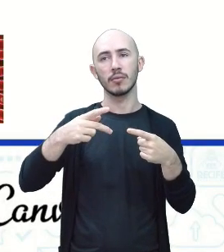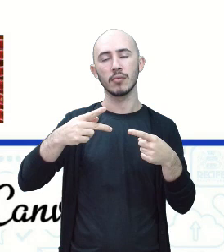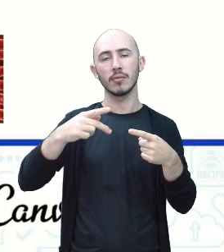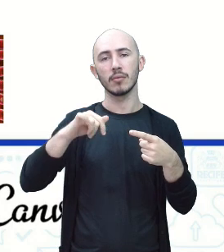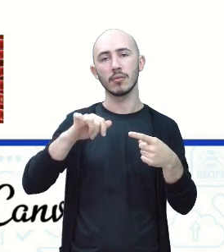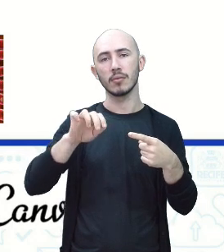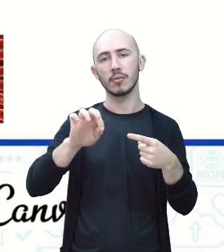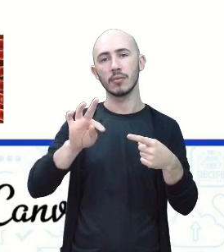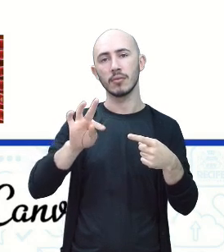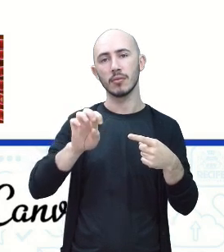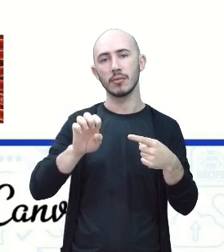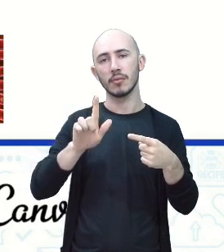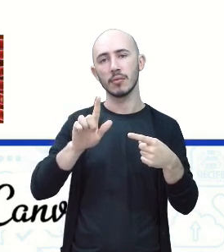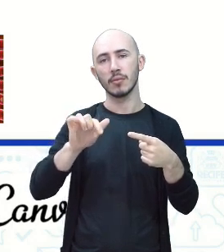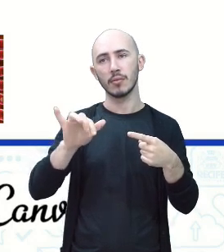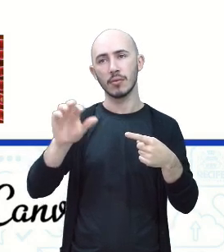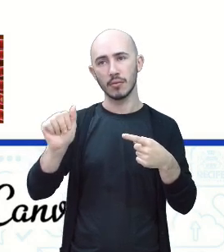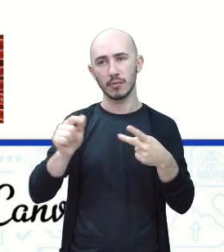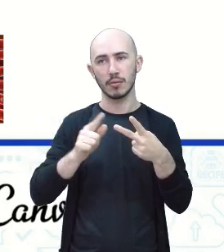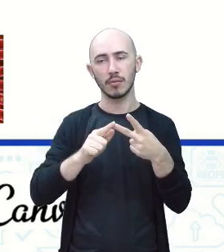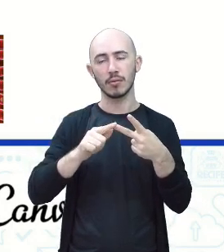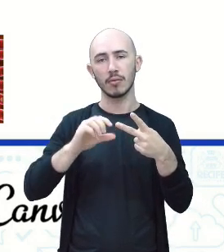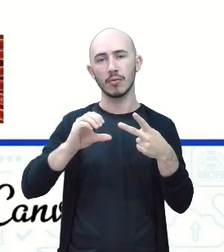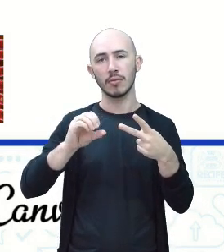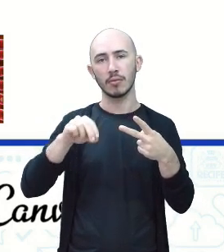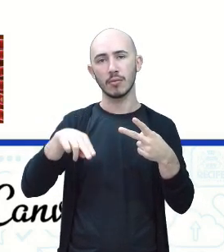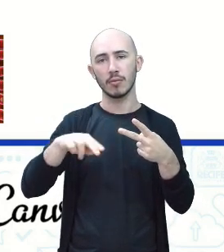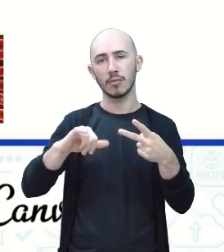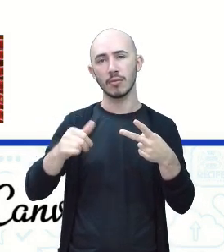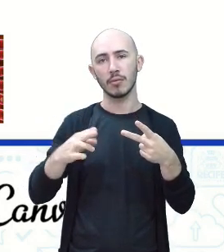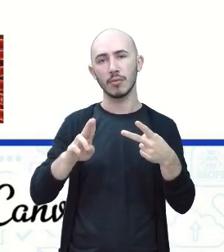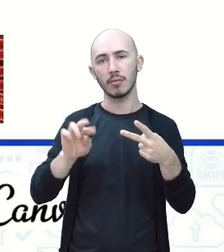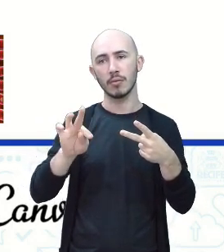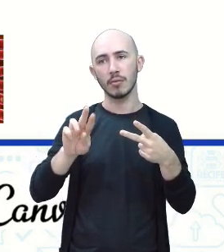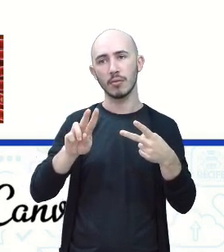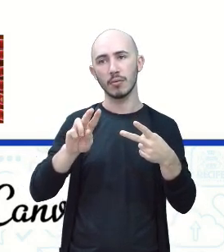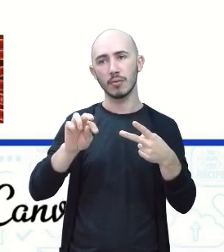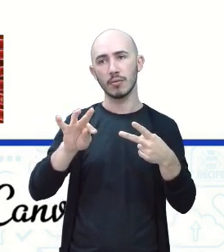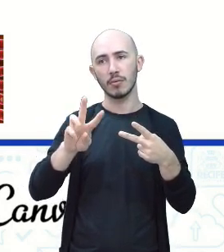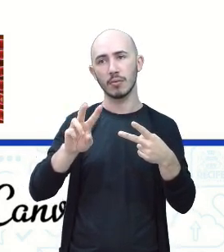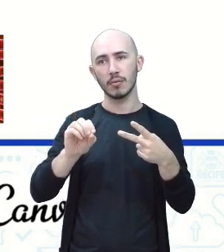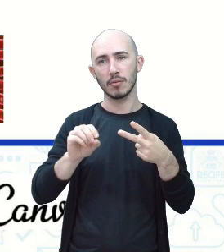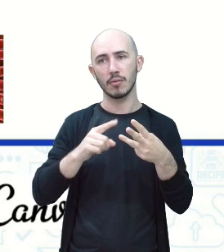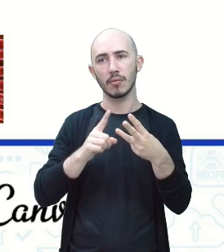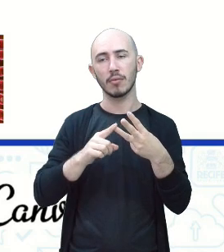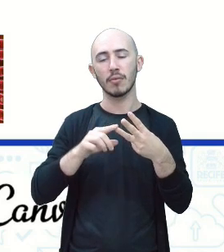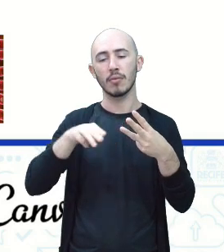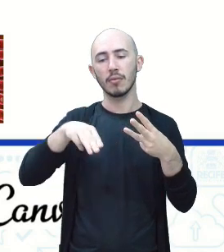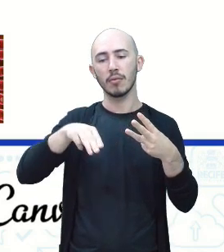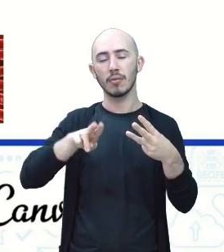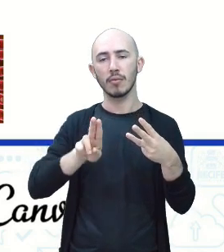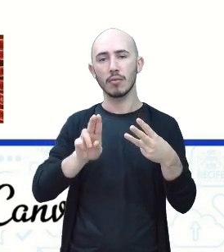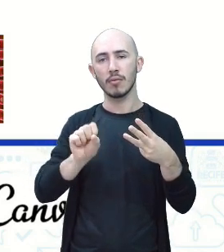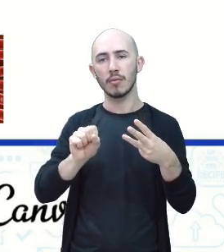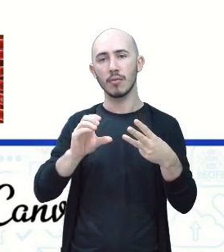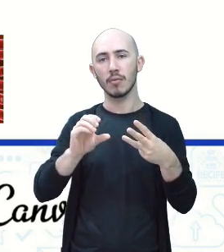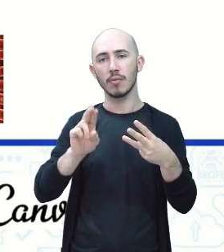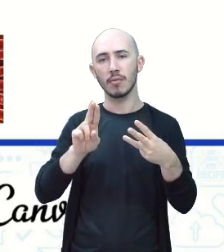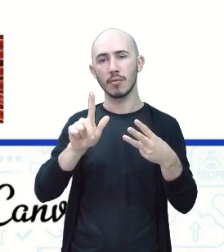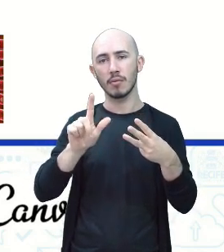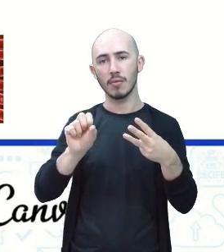epitelial, o tecido conjuntivo, o tecido muscular e o tecido